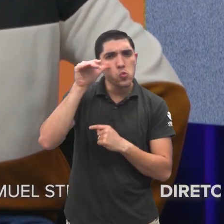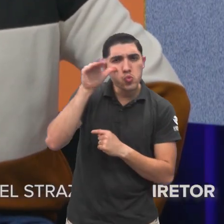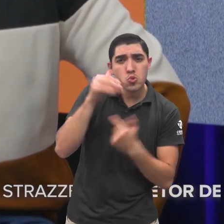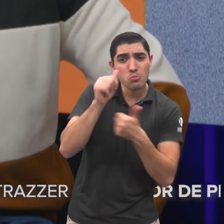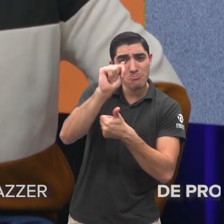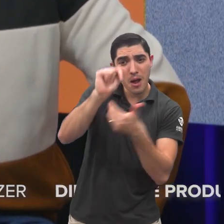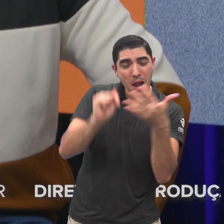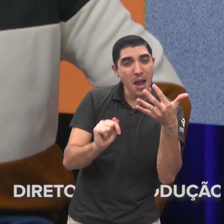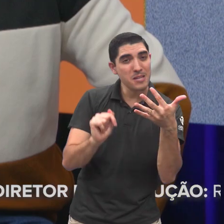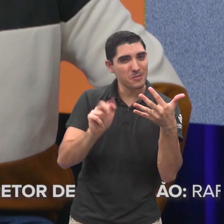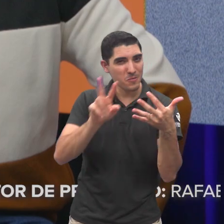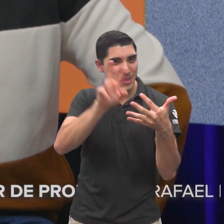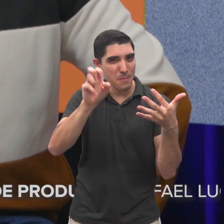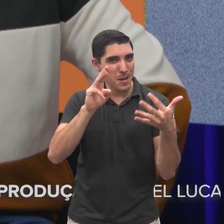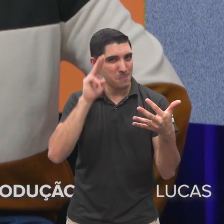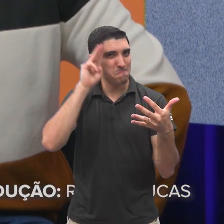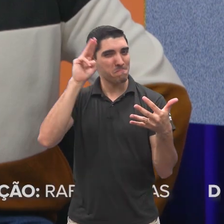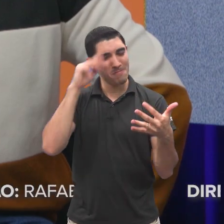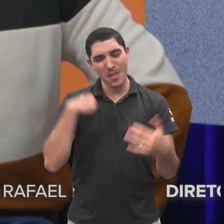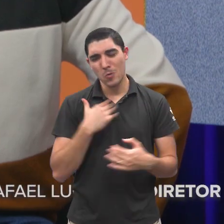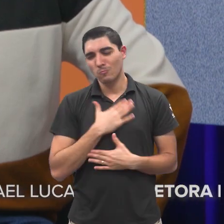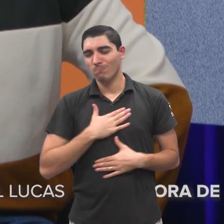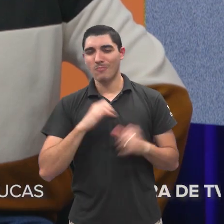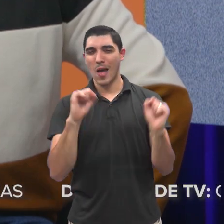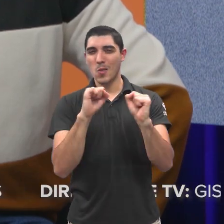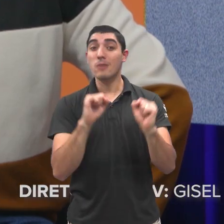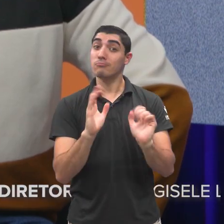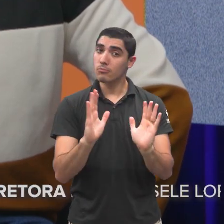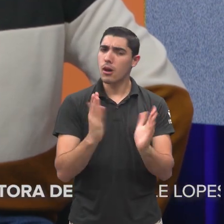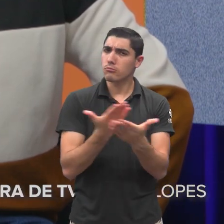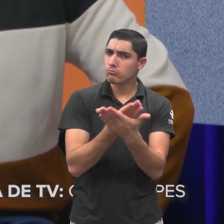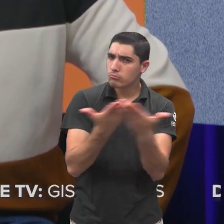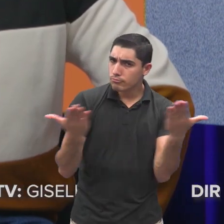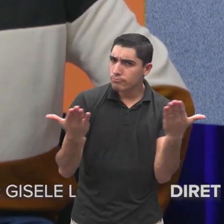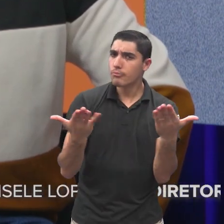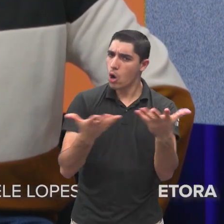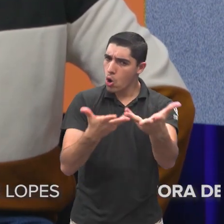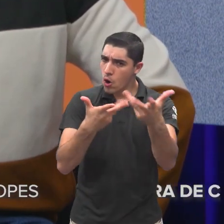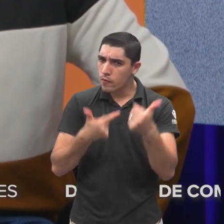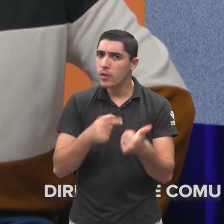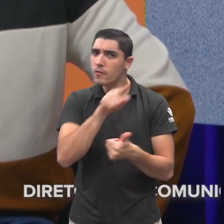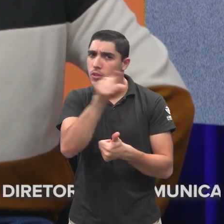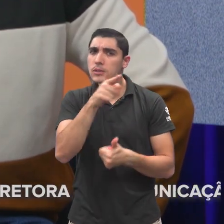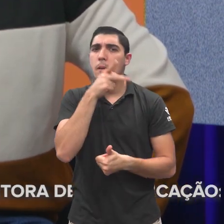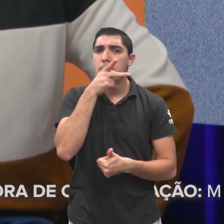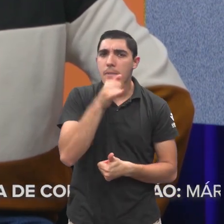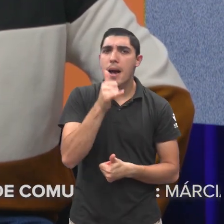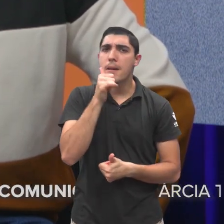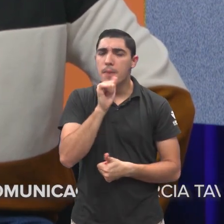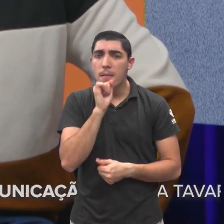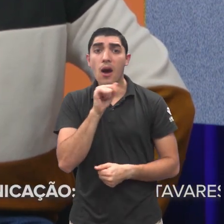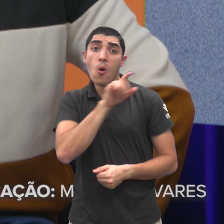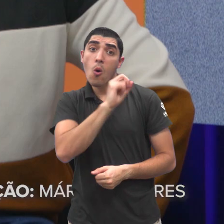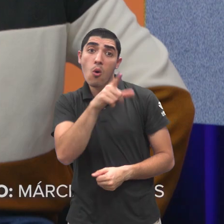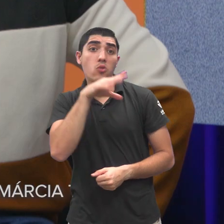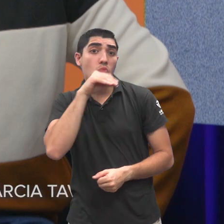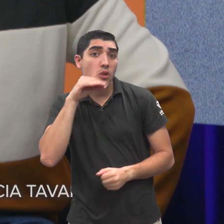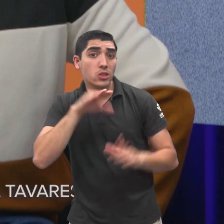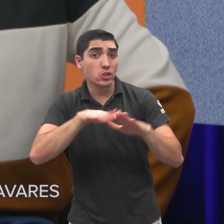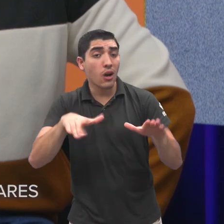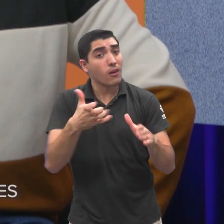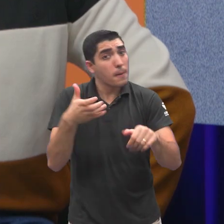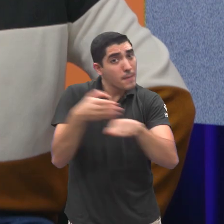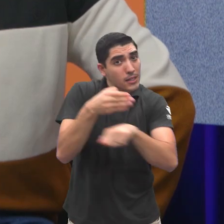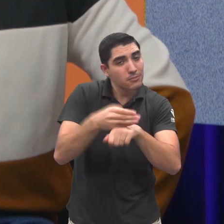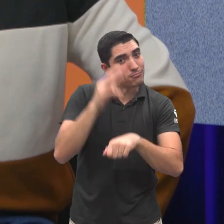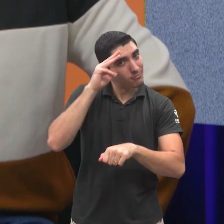esse mundo do escotismo. Eu adorei conhecer tudo isso. E fica o convite para você, pai, ou então você, adolescente, pré-adolescente, queira participar. Fica a dica para